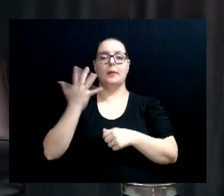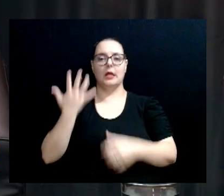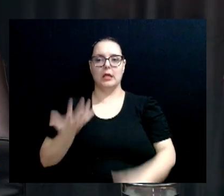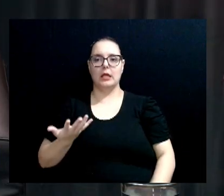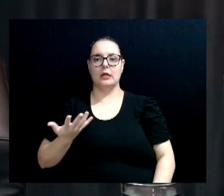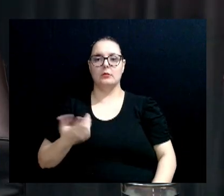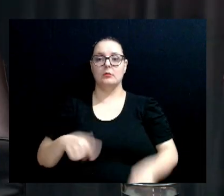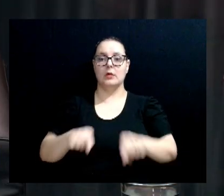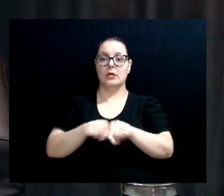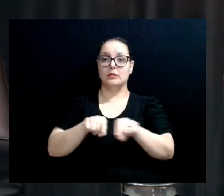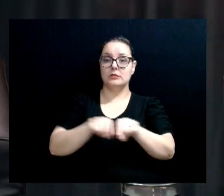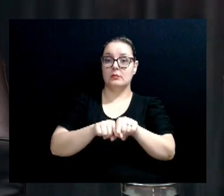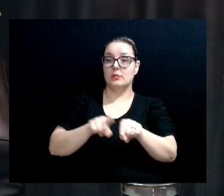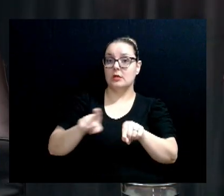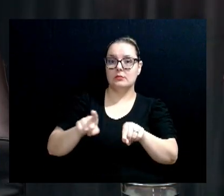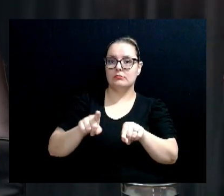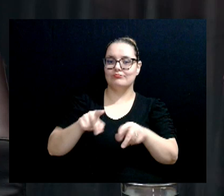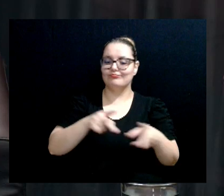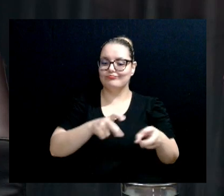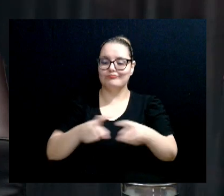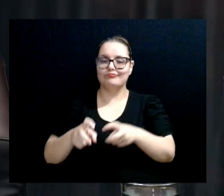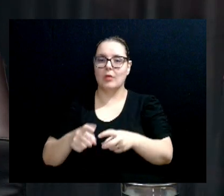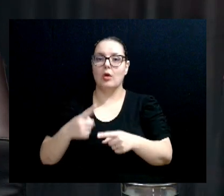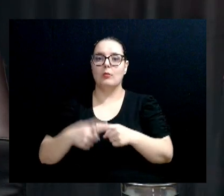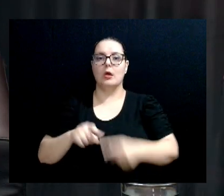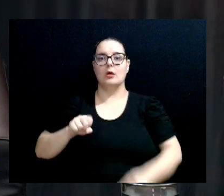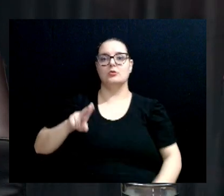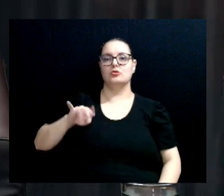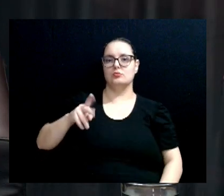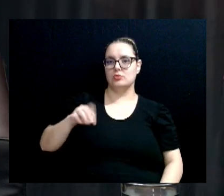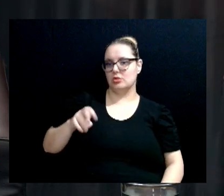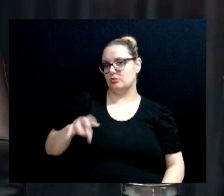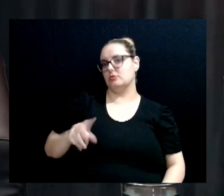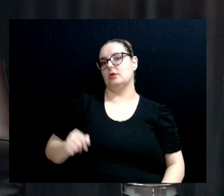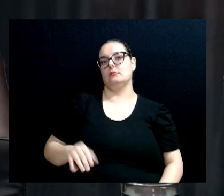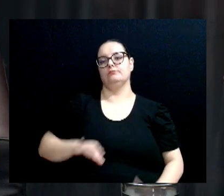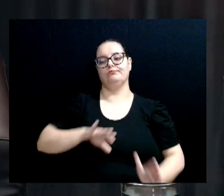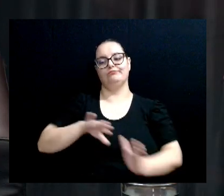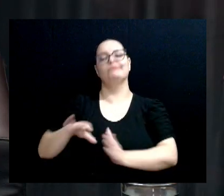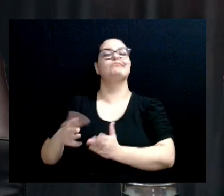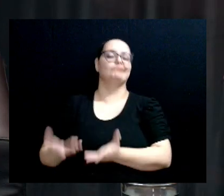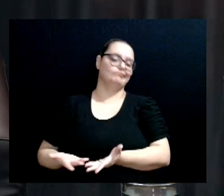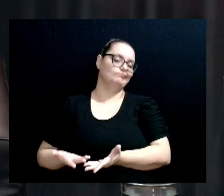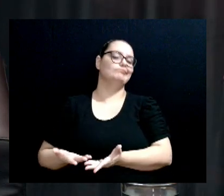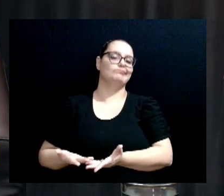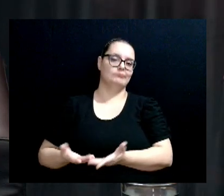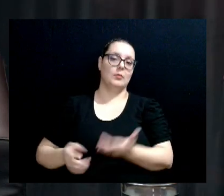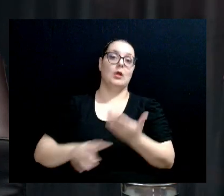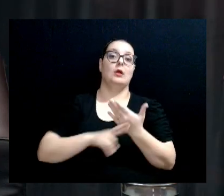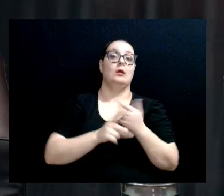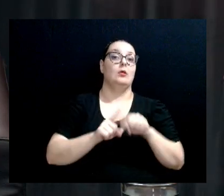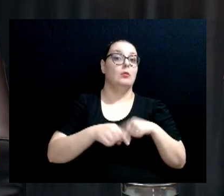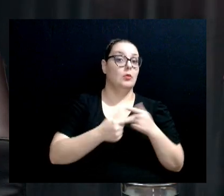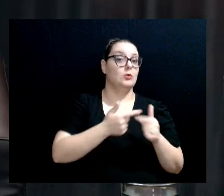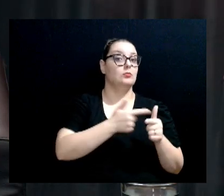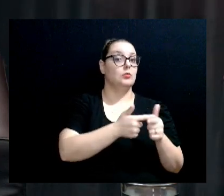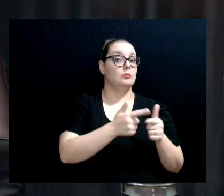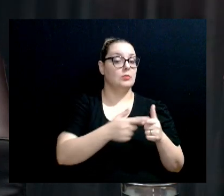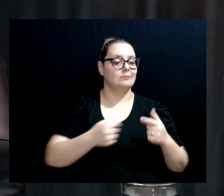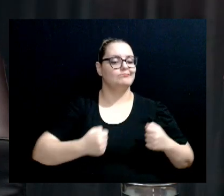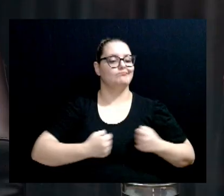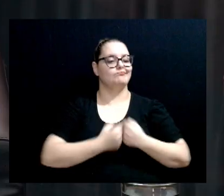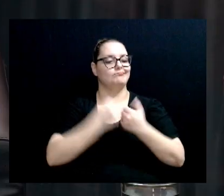sendo olhada, porque a subjetividade ela fica de lado. E isso vai gerando outros conflitos, a